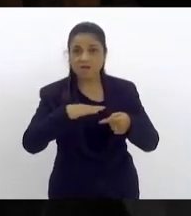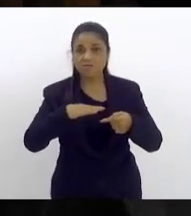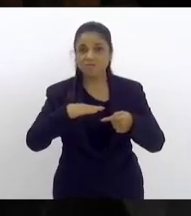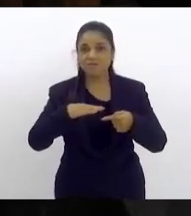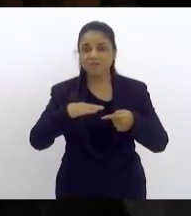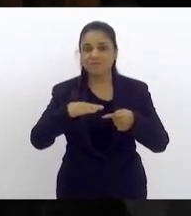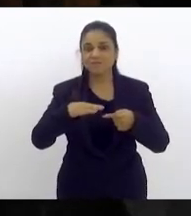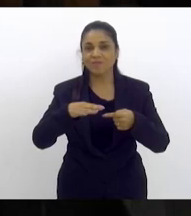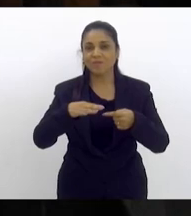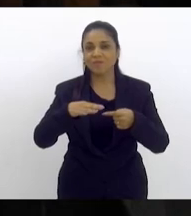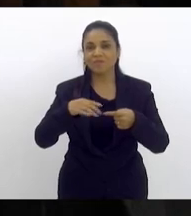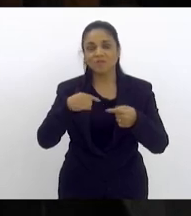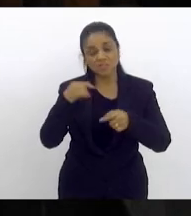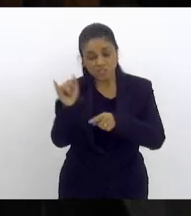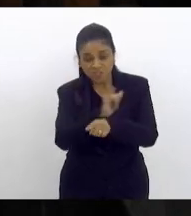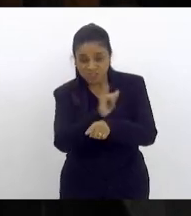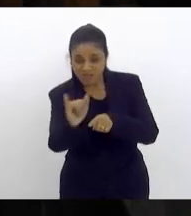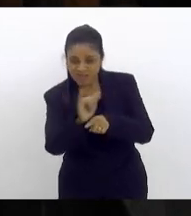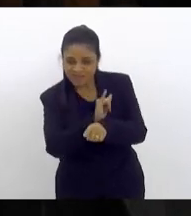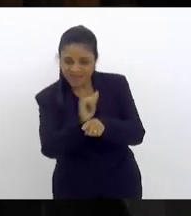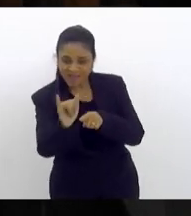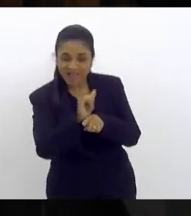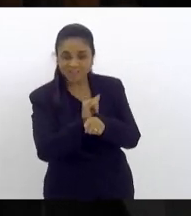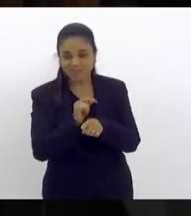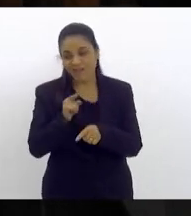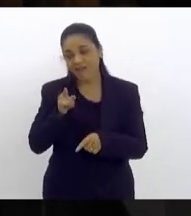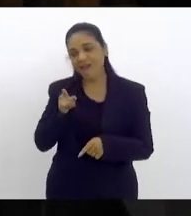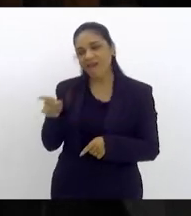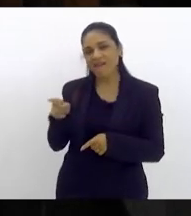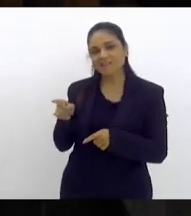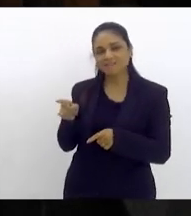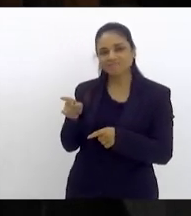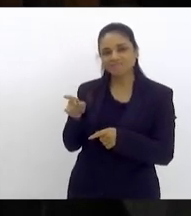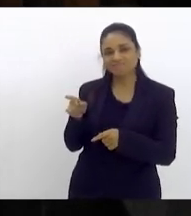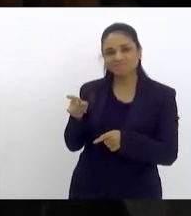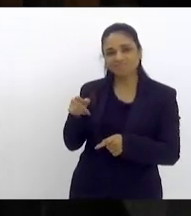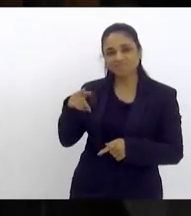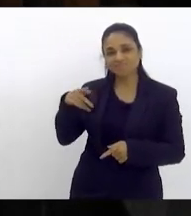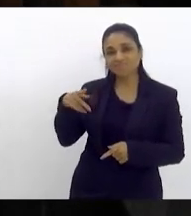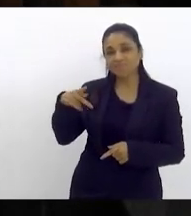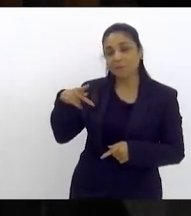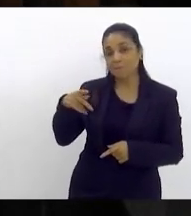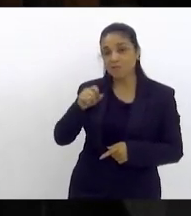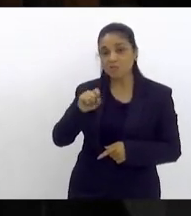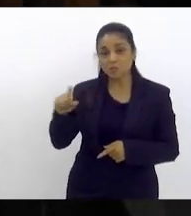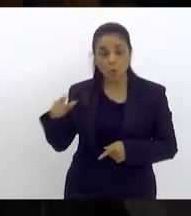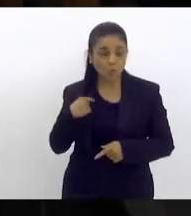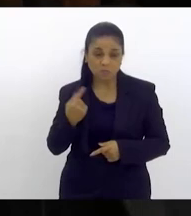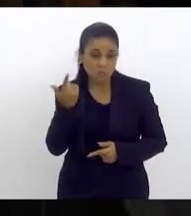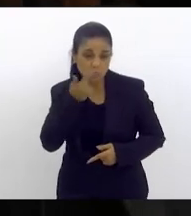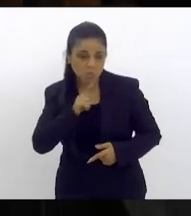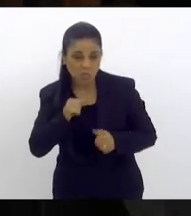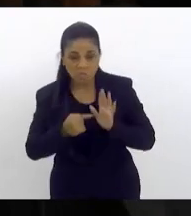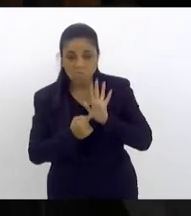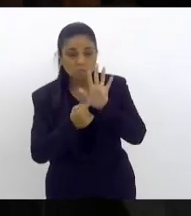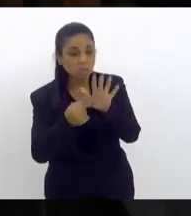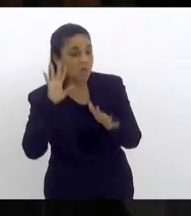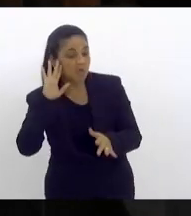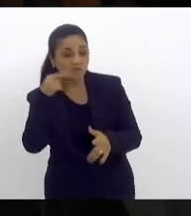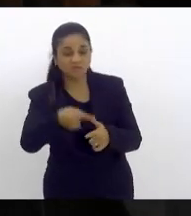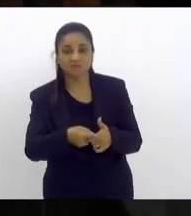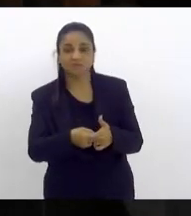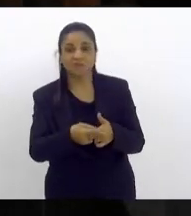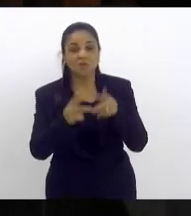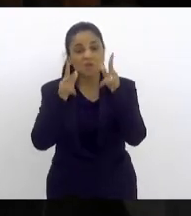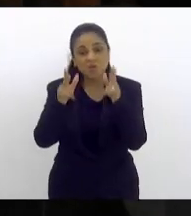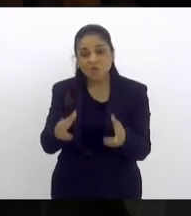dicotomia como uma estratégia uma narrativa são eles que tem uma incapacidade de apresentar soluções como bem destacou o deputado Thiago